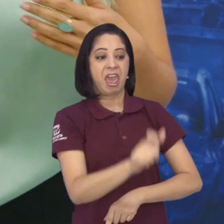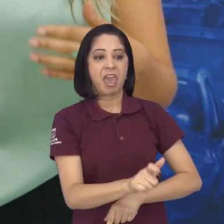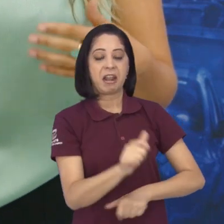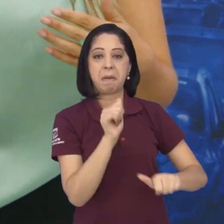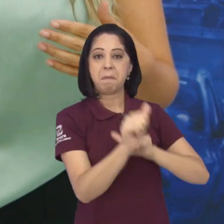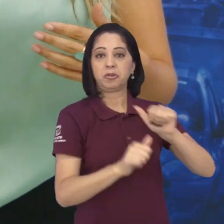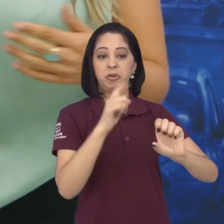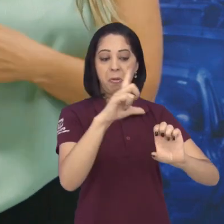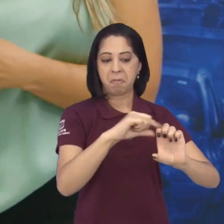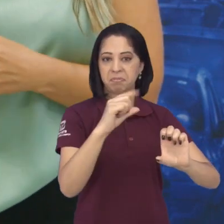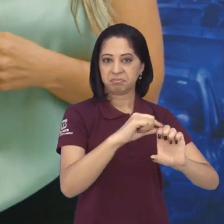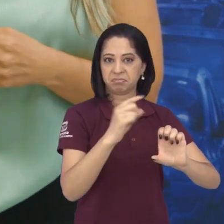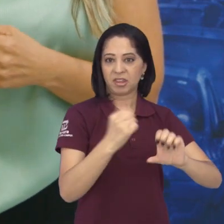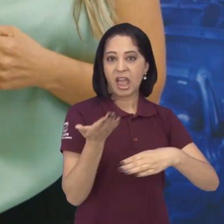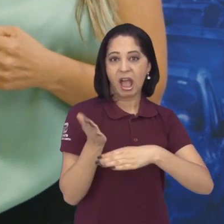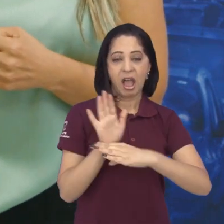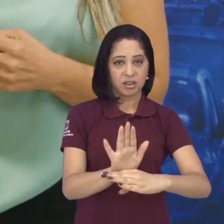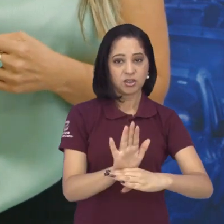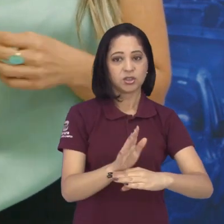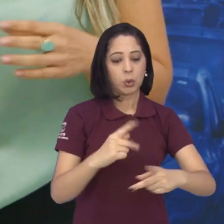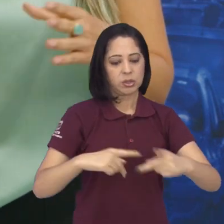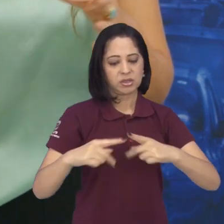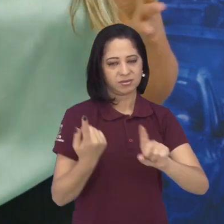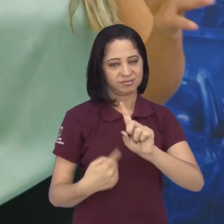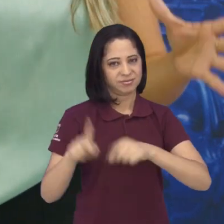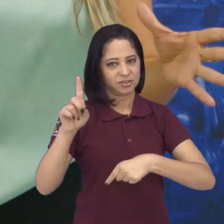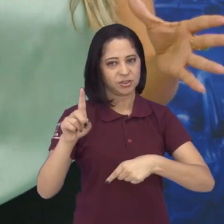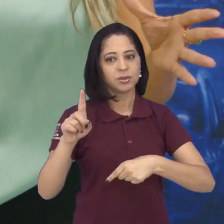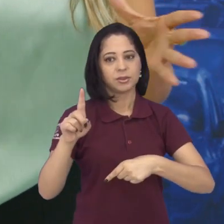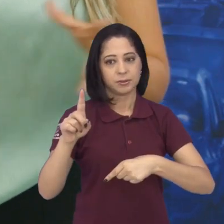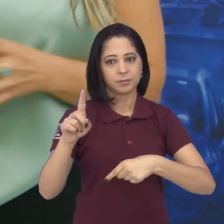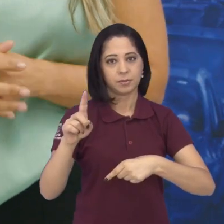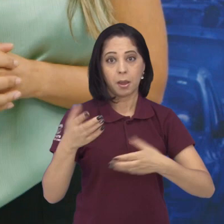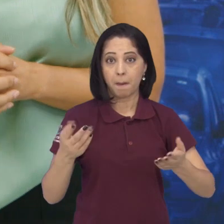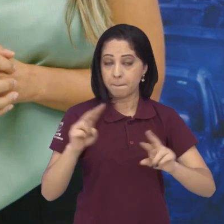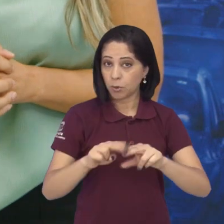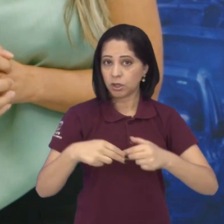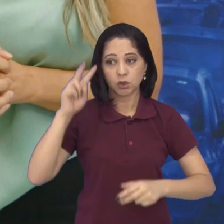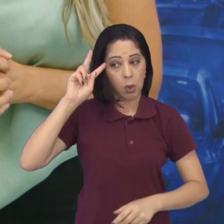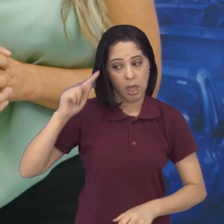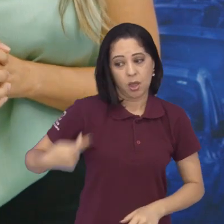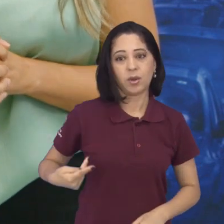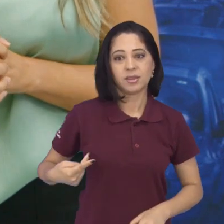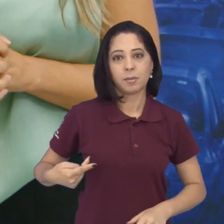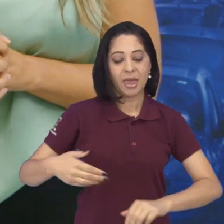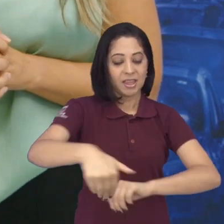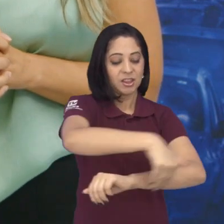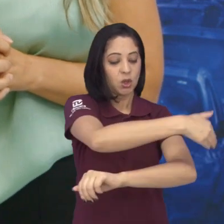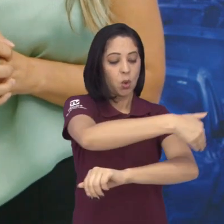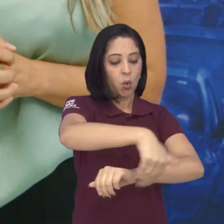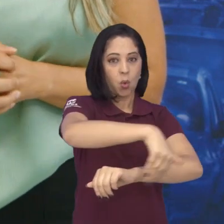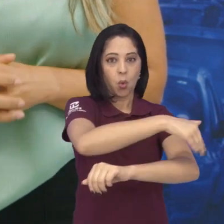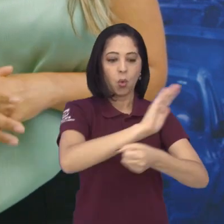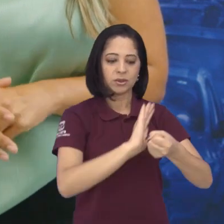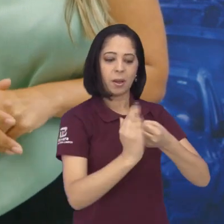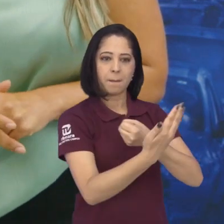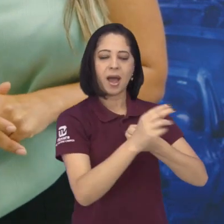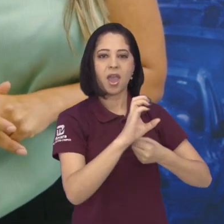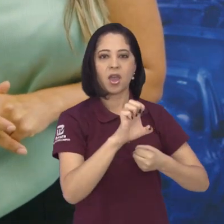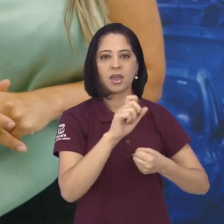aos poucos, se tornou empreendedor que contribuiu muito para o desenvolvimento da cidade. Como forma